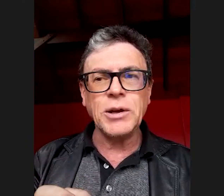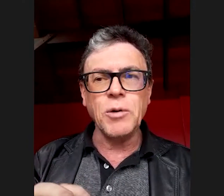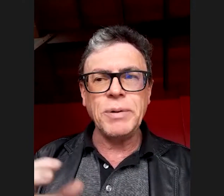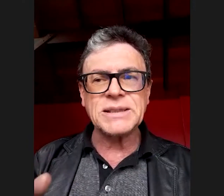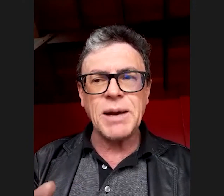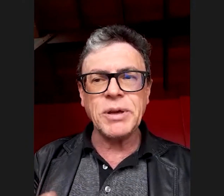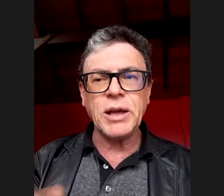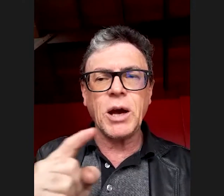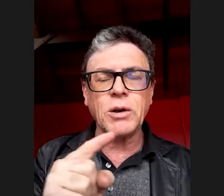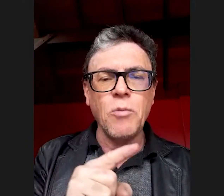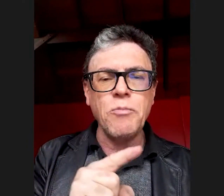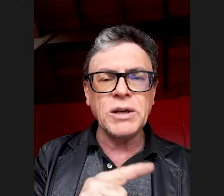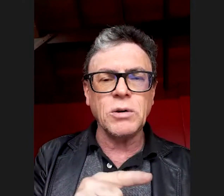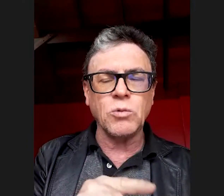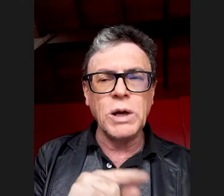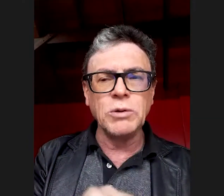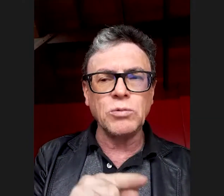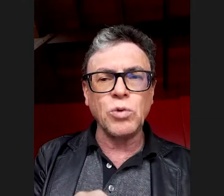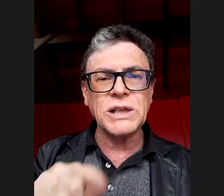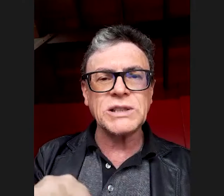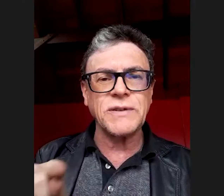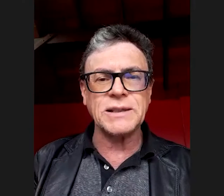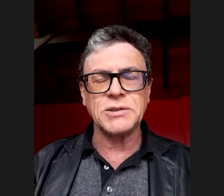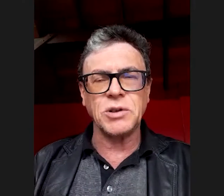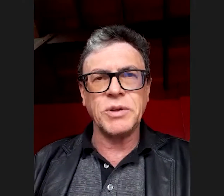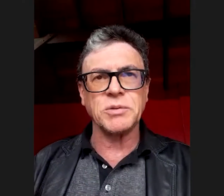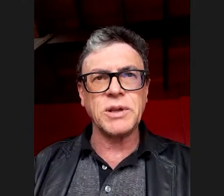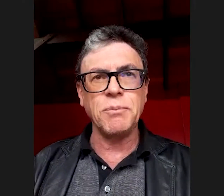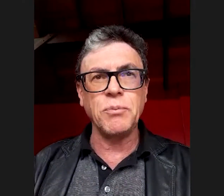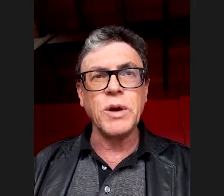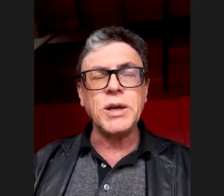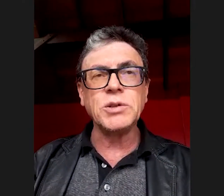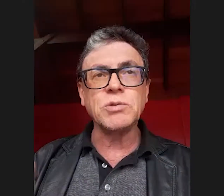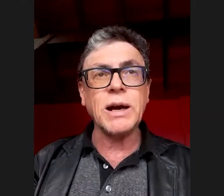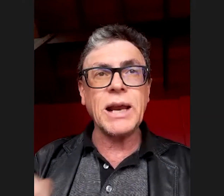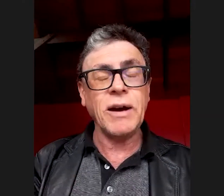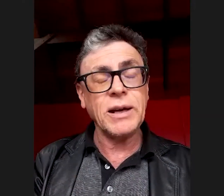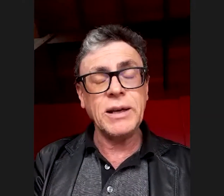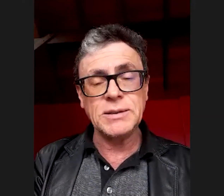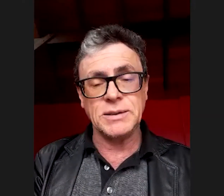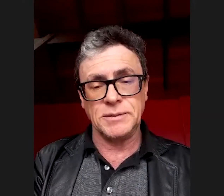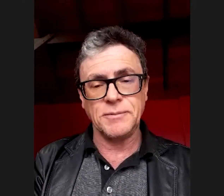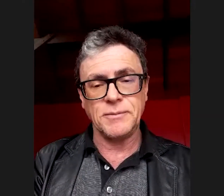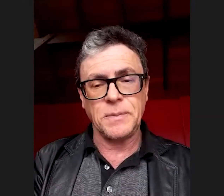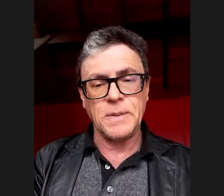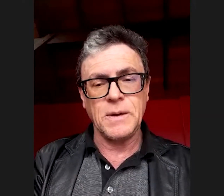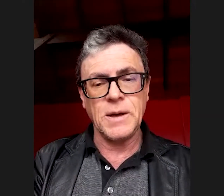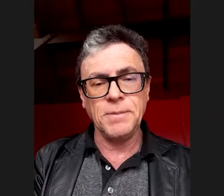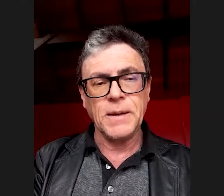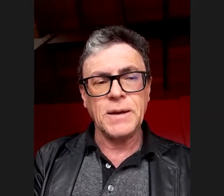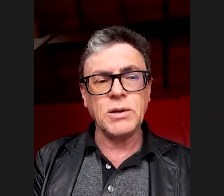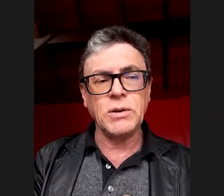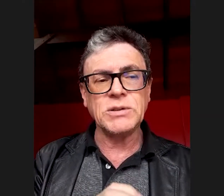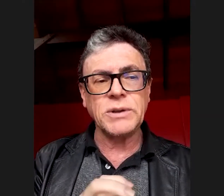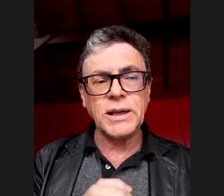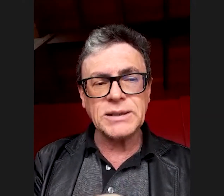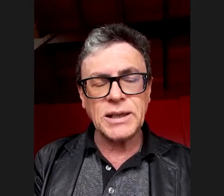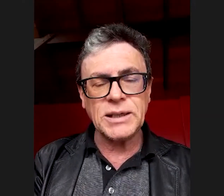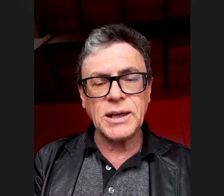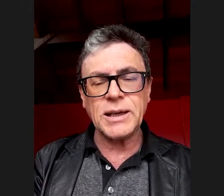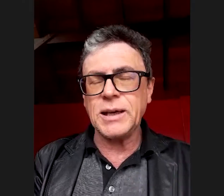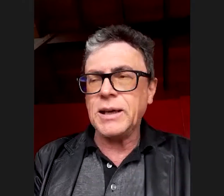ela não percebe que, quando todas fazem isso ao mesmo tempo, isso agrava a crise. Né? Então, eles